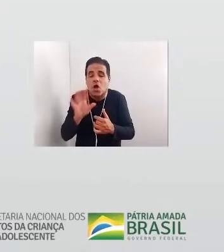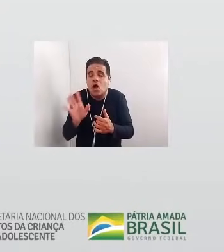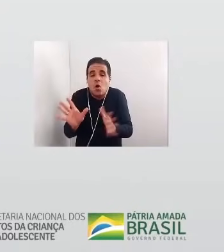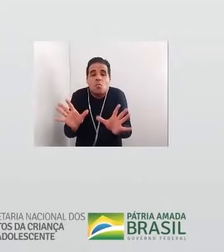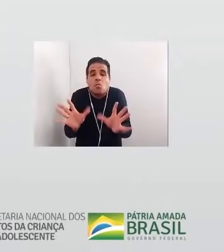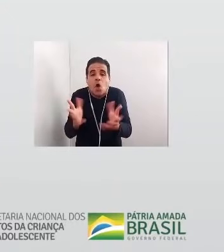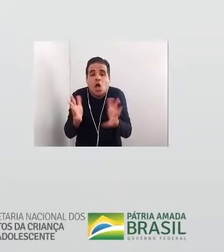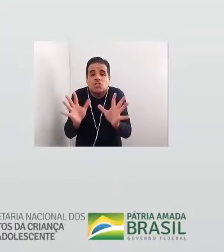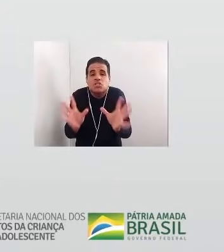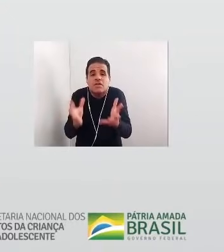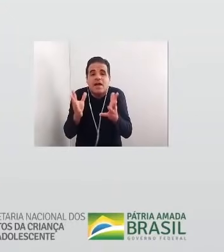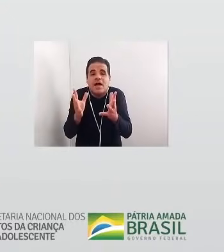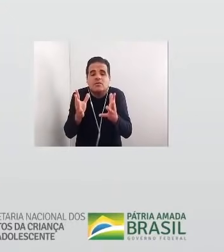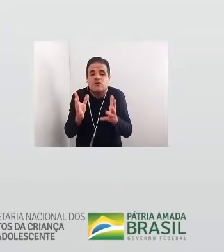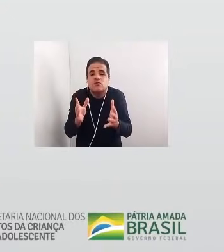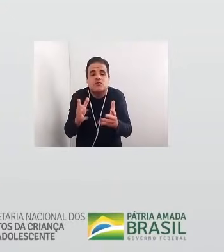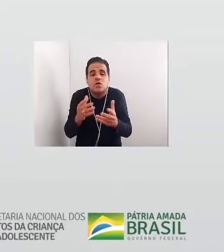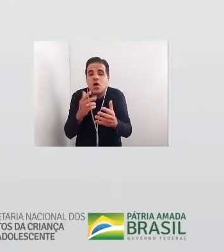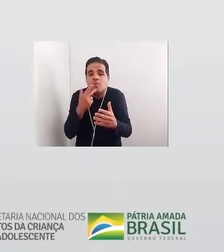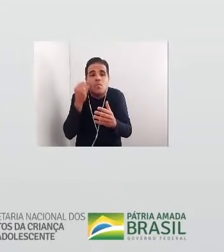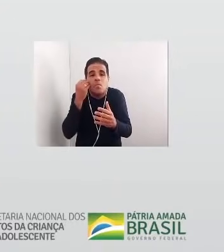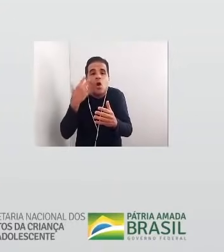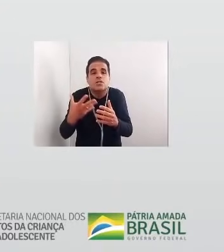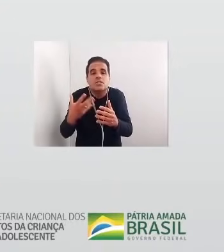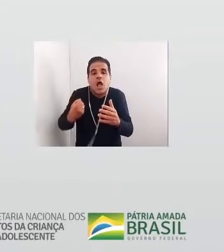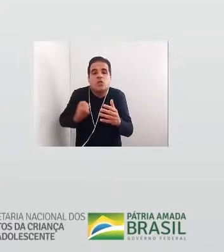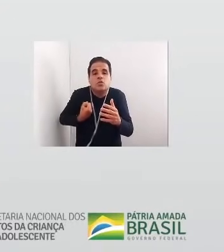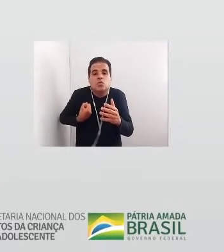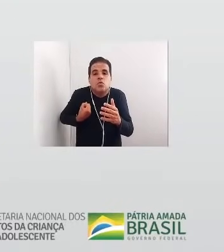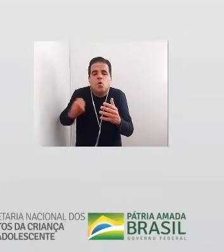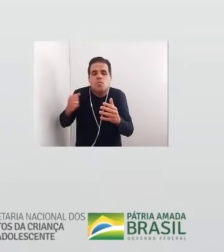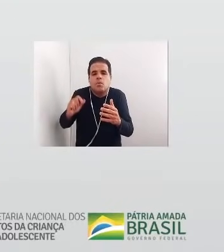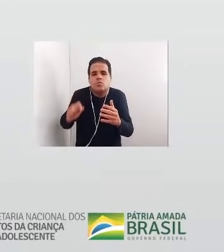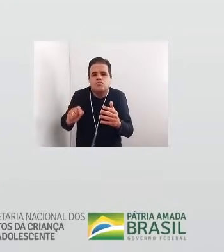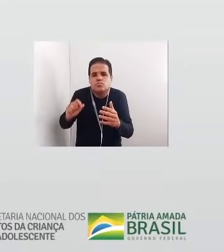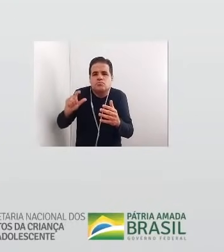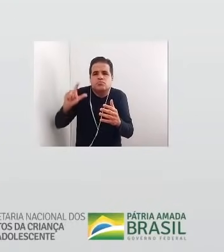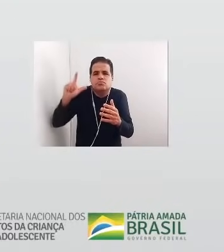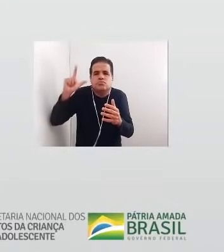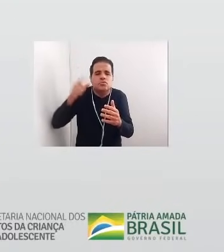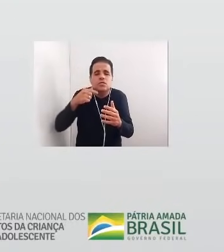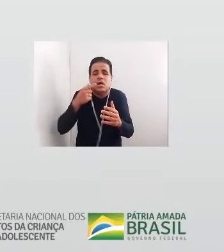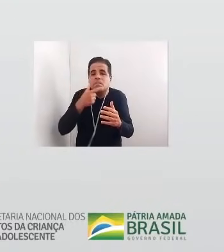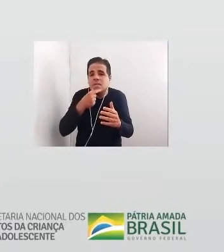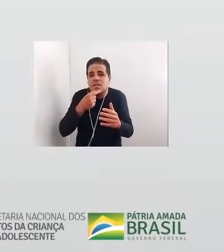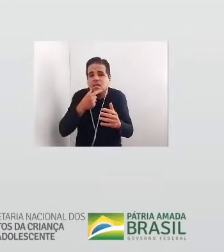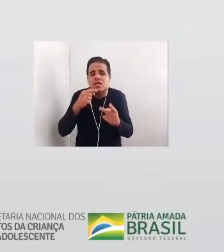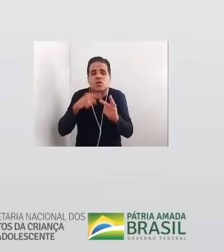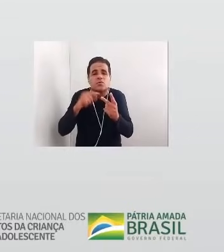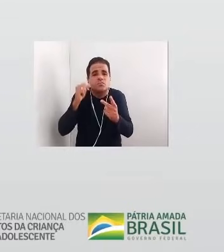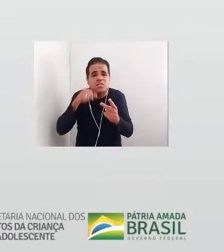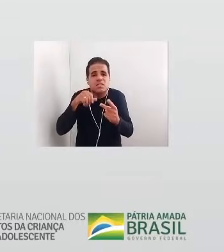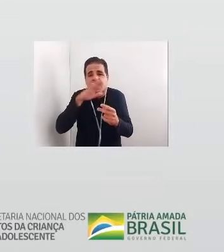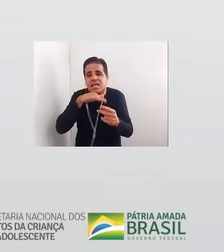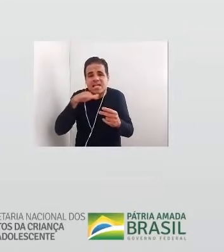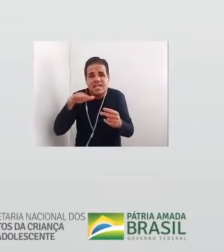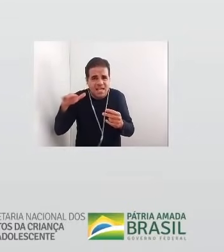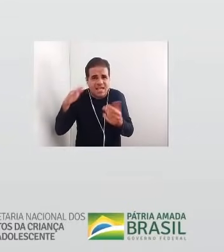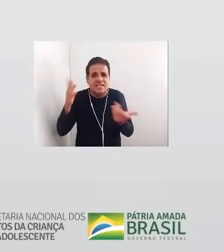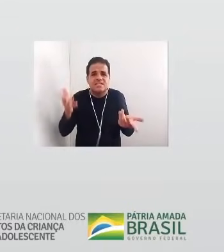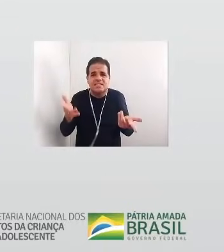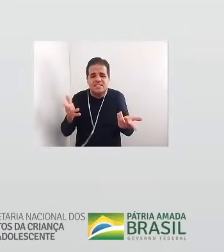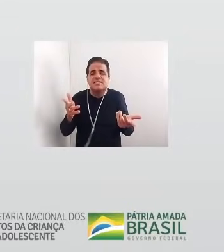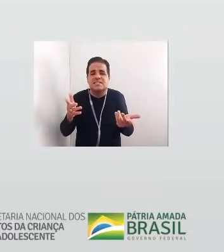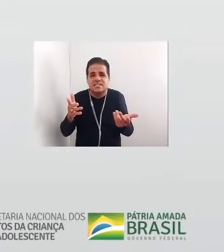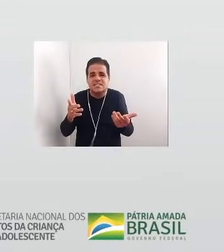por engordar números ideológicos de meninos, de meninas, de crianças em situação de